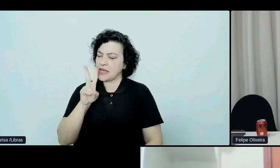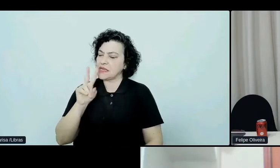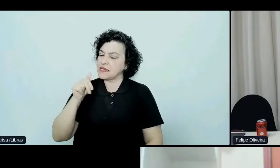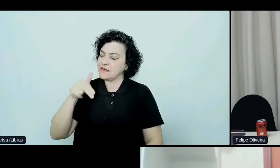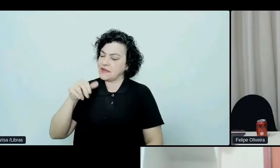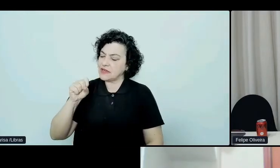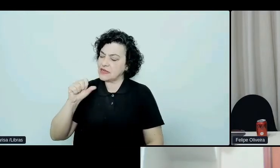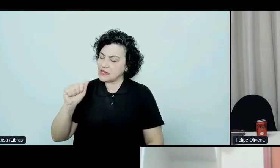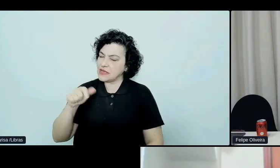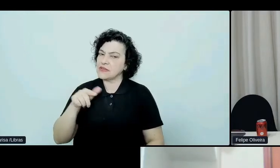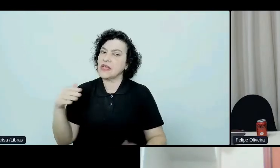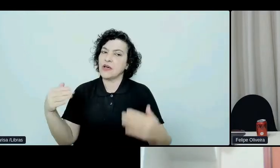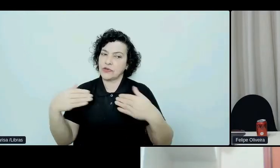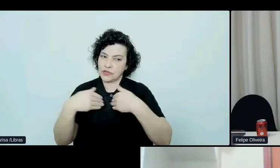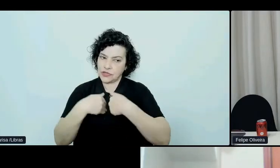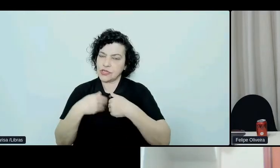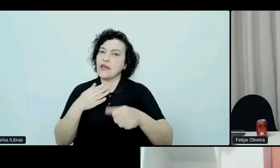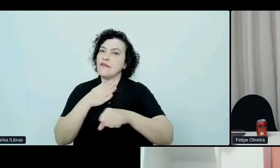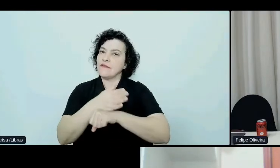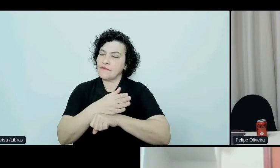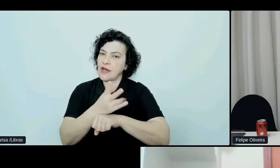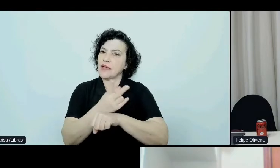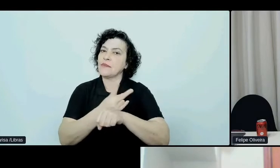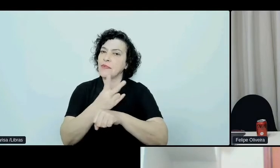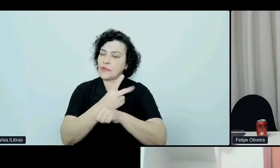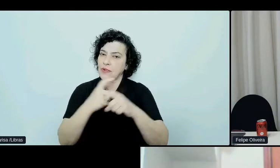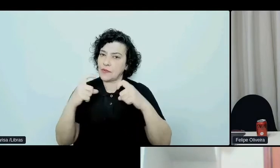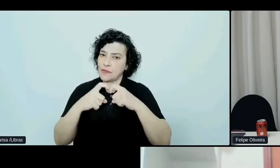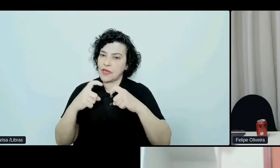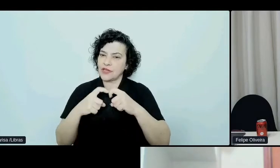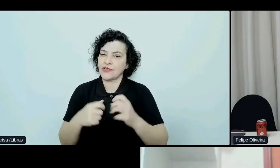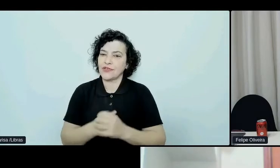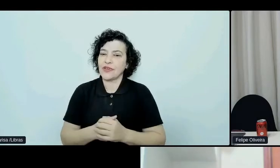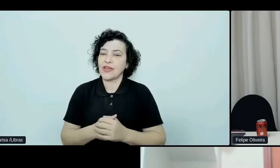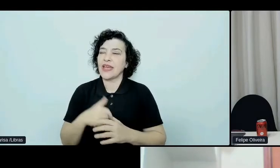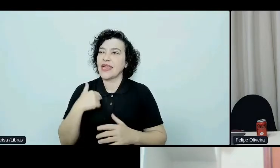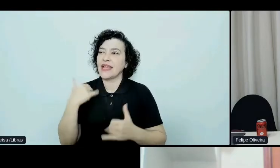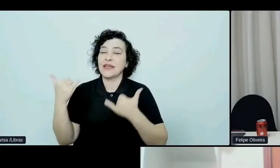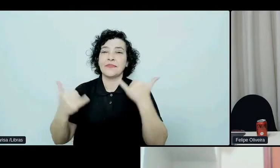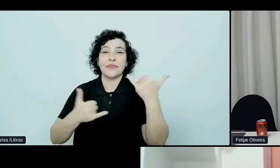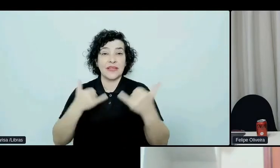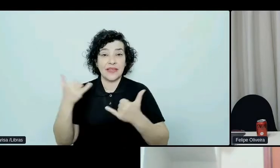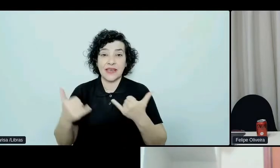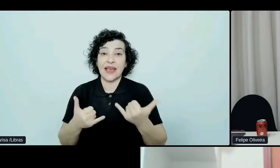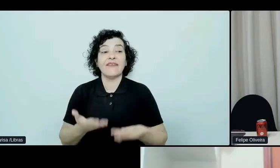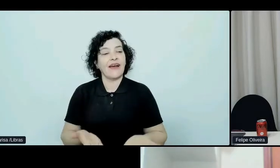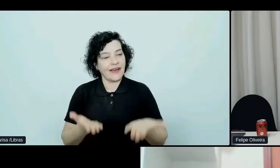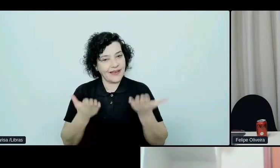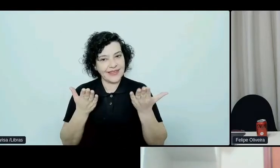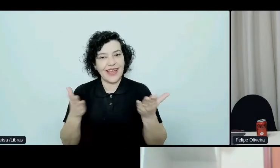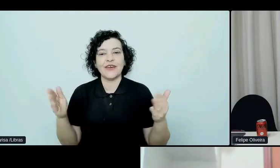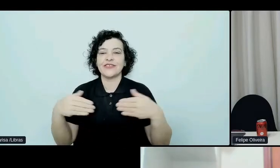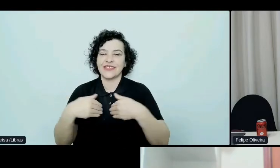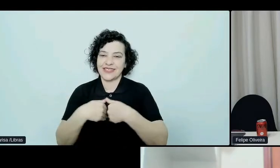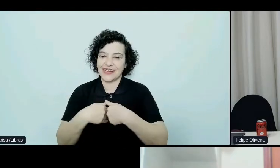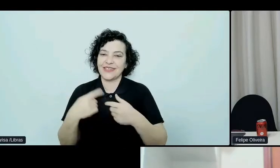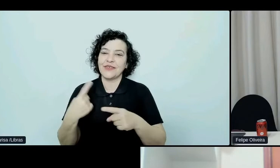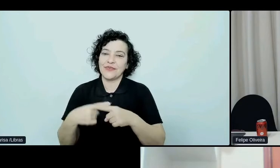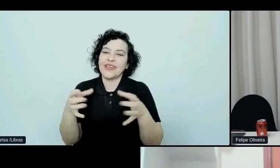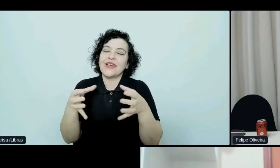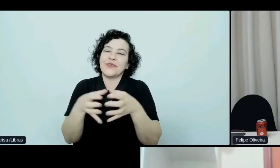Absolutamente nada. E só agora que eu fui realmente conseguir esse diagnóstico, porque um amigo que é autista